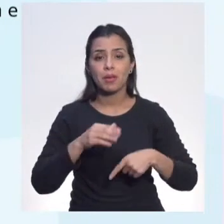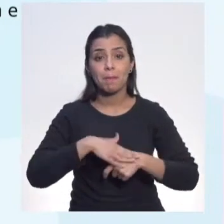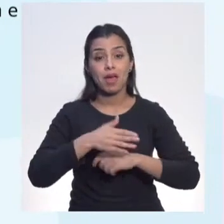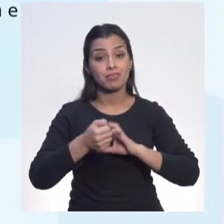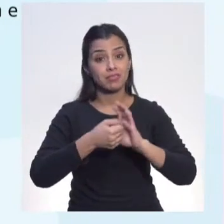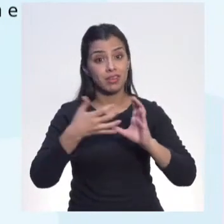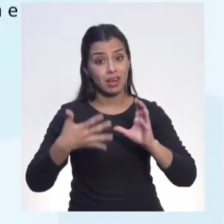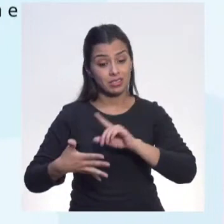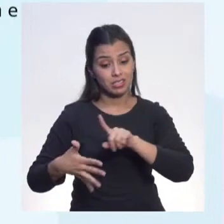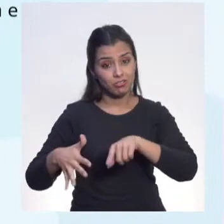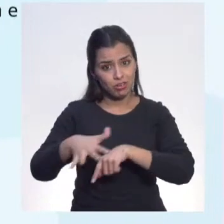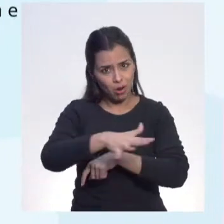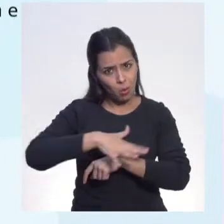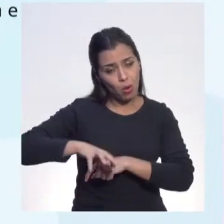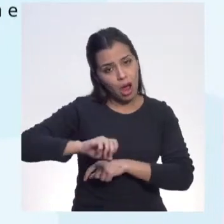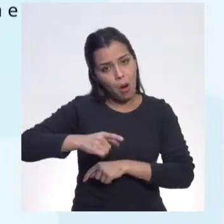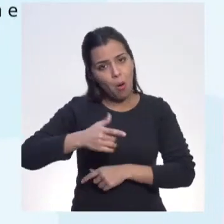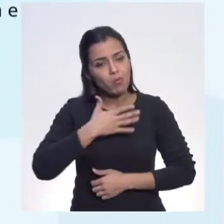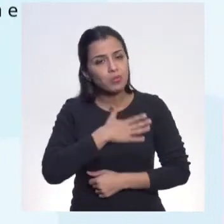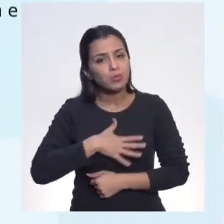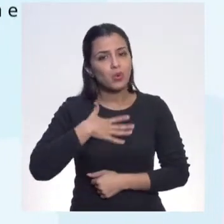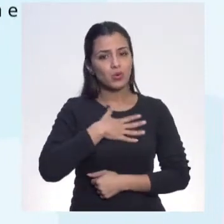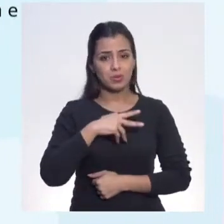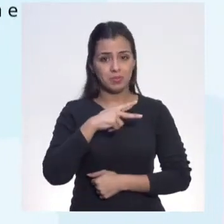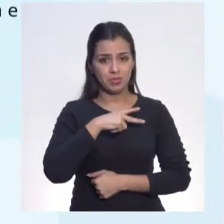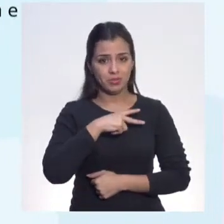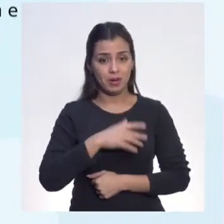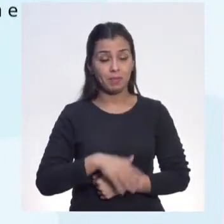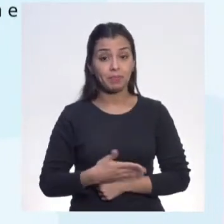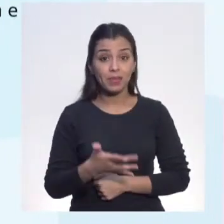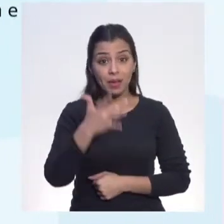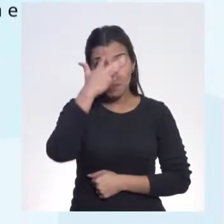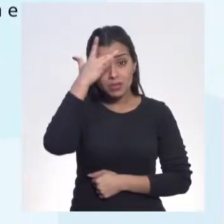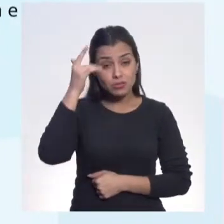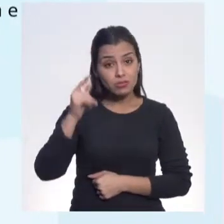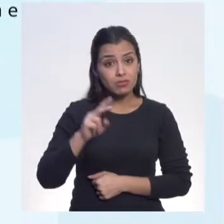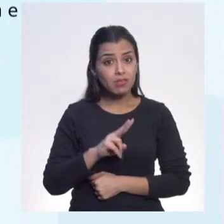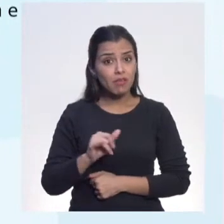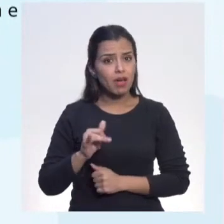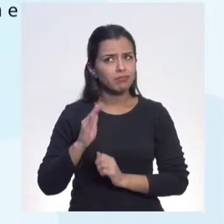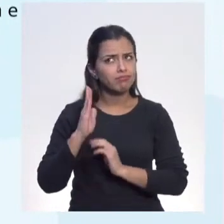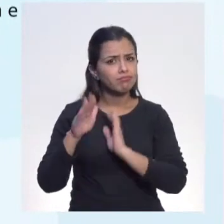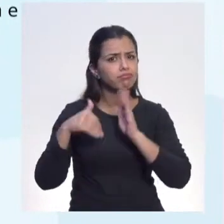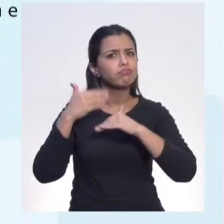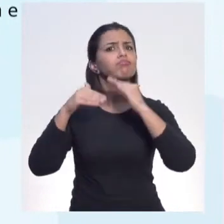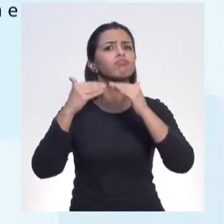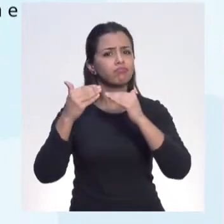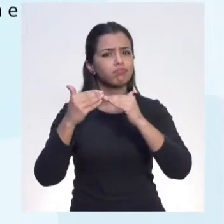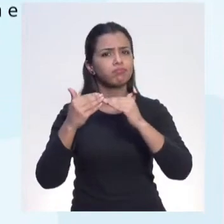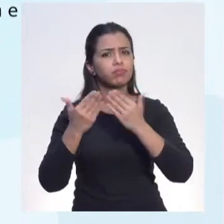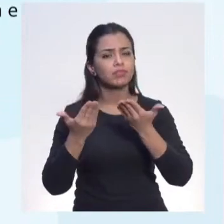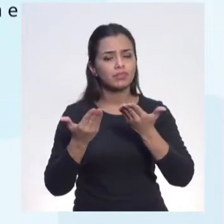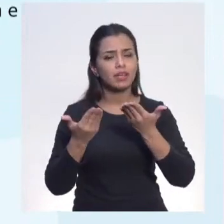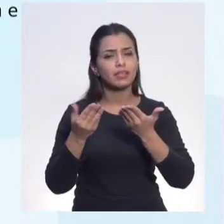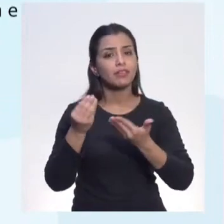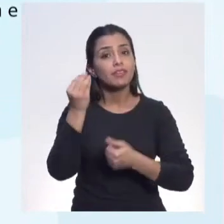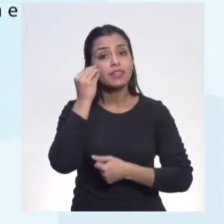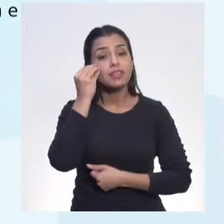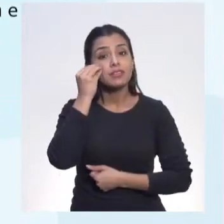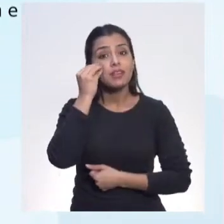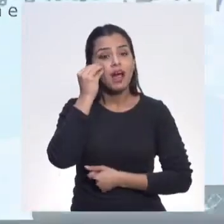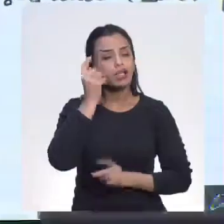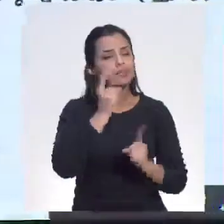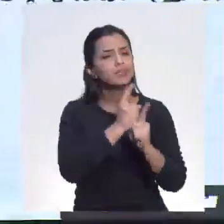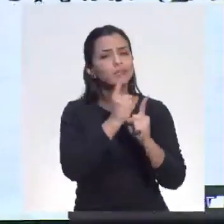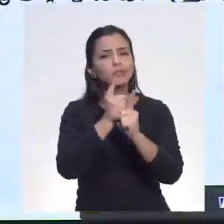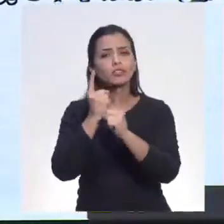características vocais e gosto pessoal. Então, o professor, primeiro, ele vai ajudar você a desenvolver as potencialidades da sua voz. Ele vai descobrir que tipo de